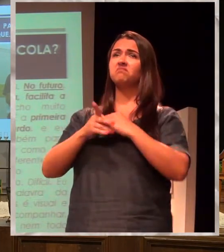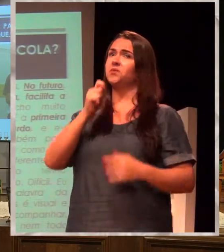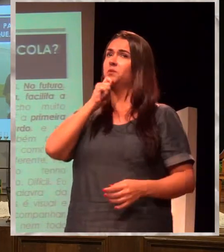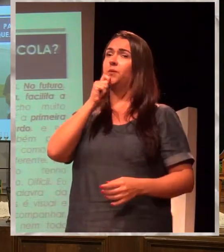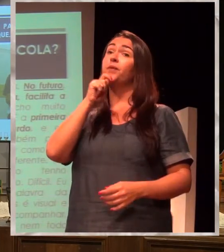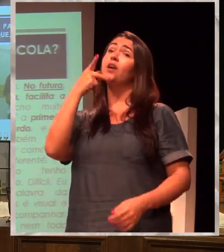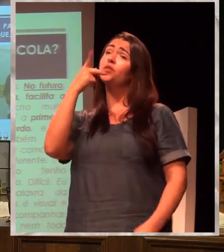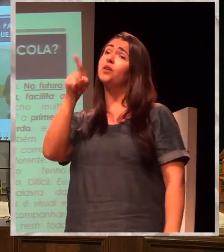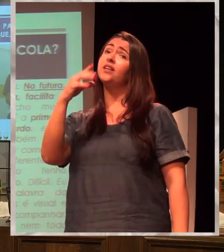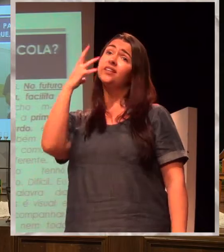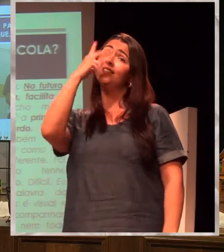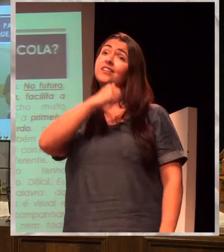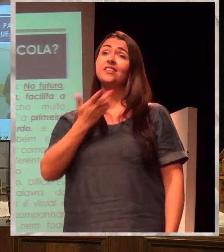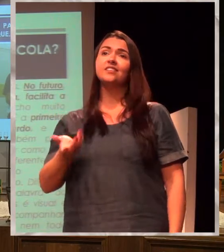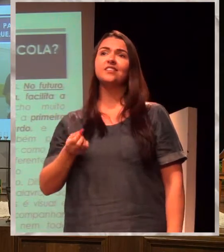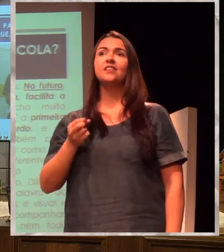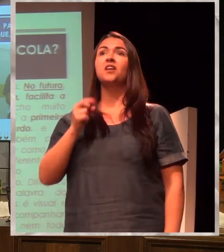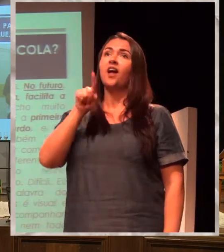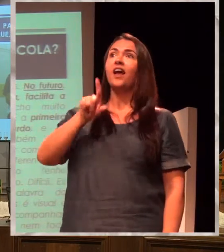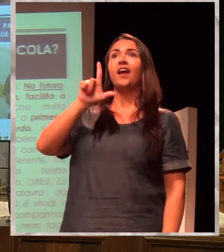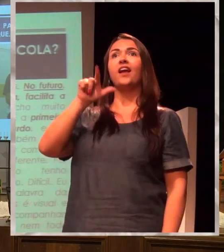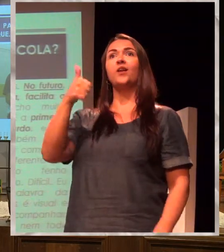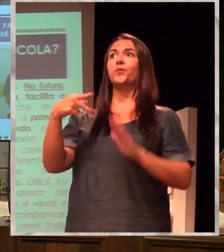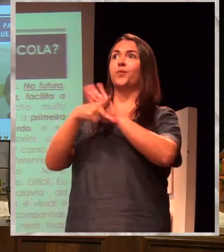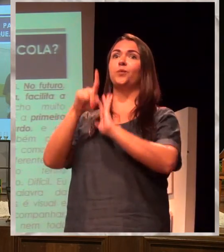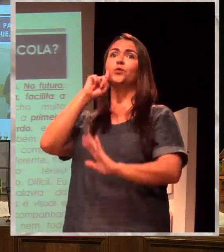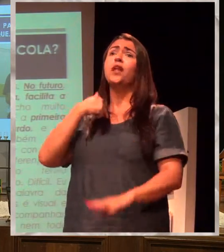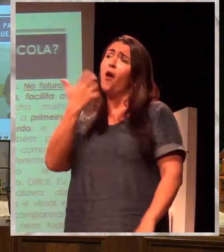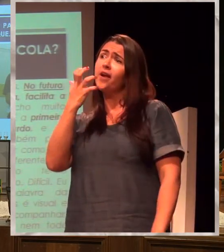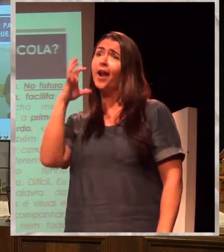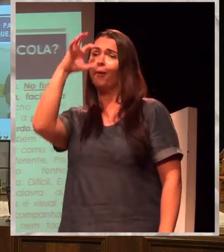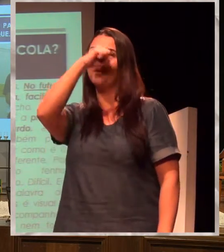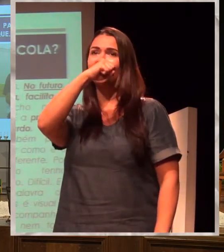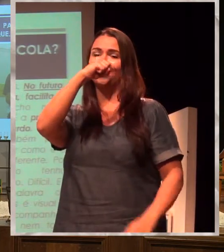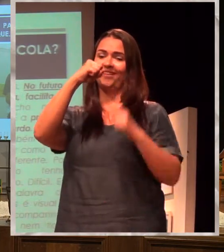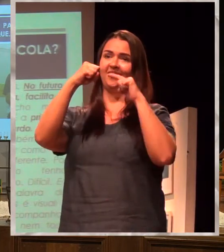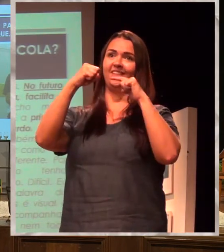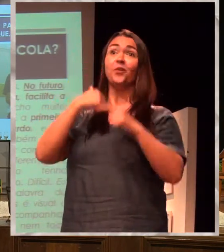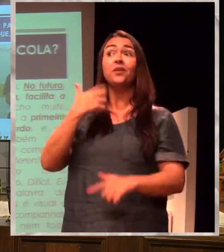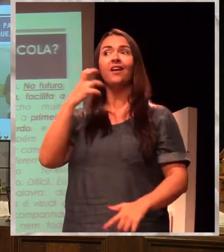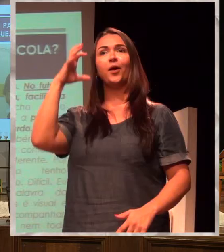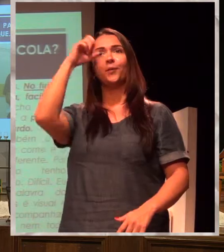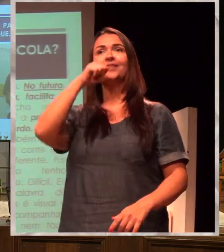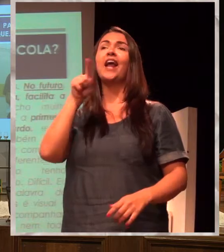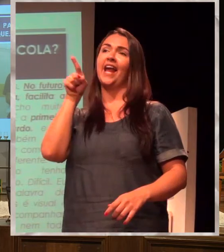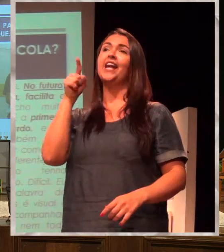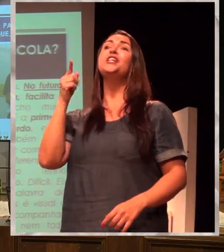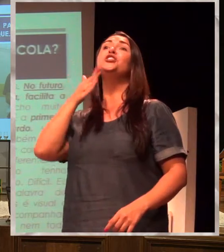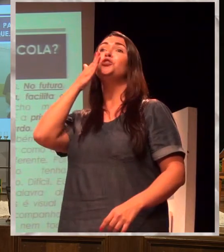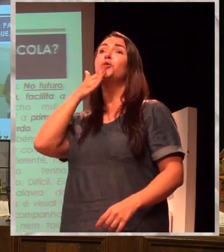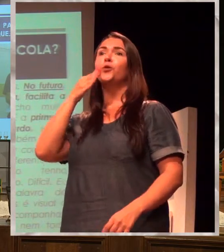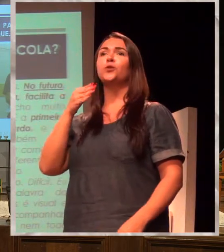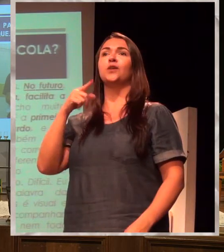ele diz, é lindo, né? É a primeira língua própria do surdo, eu quero aprender. Então, ele traz esse discurso